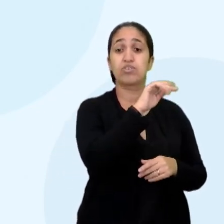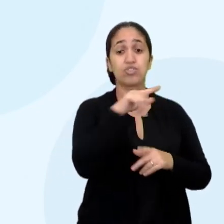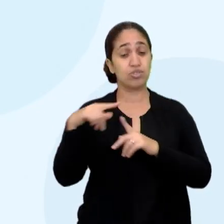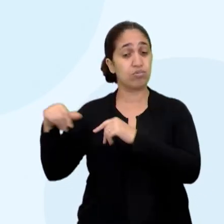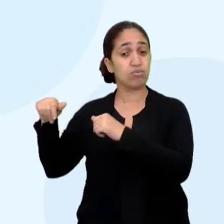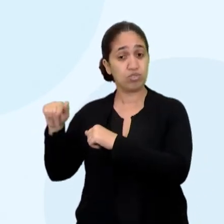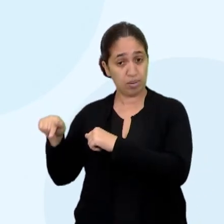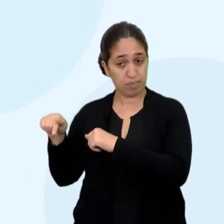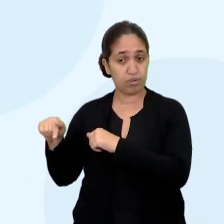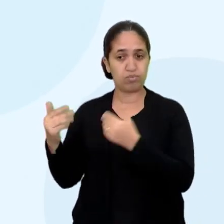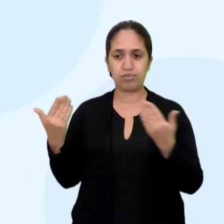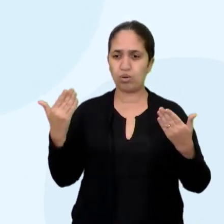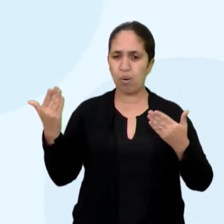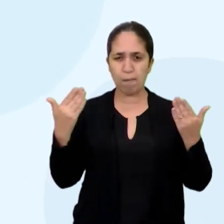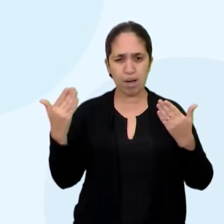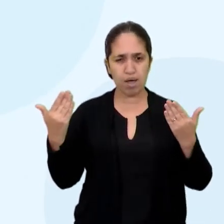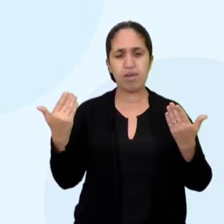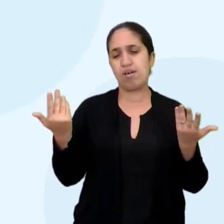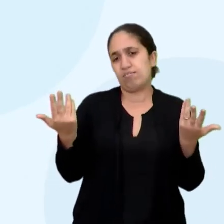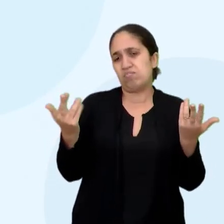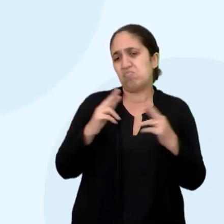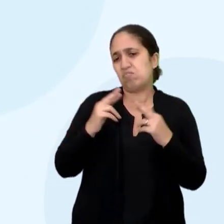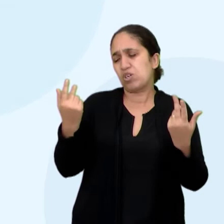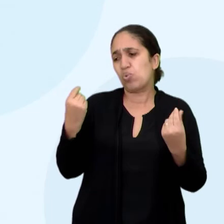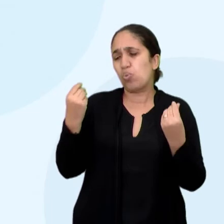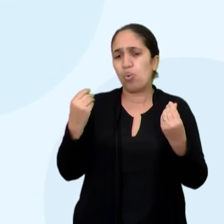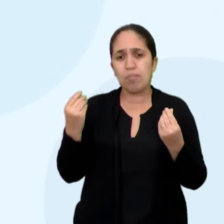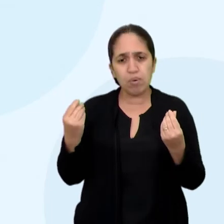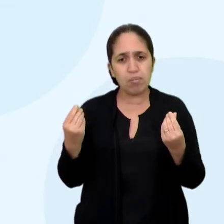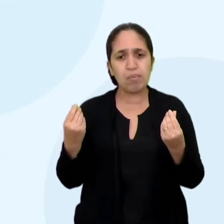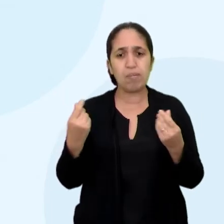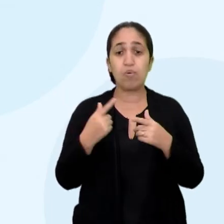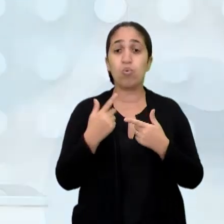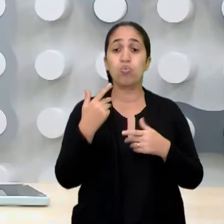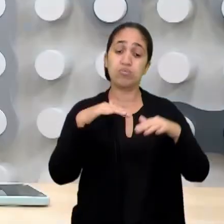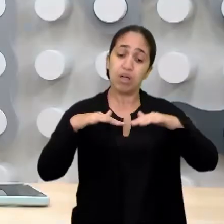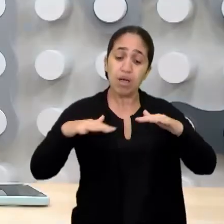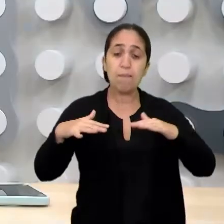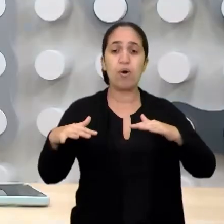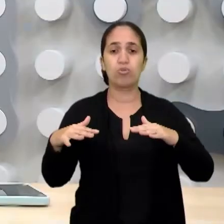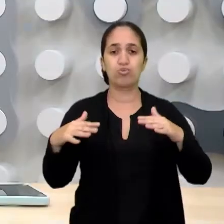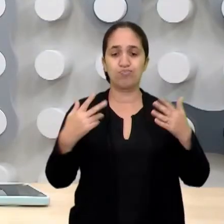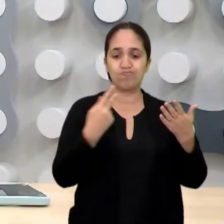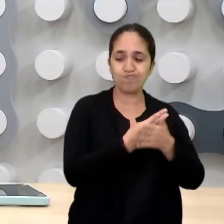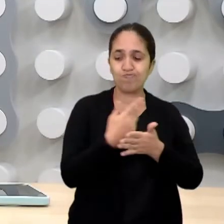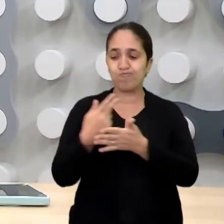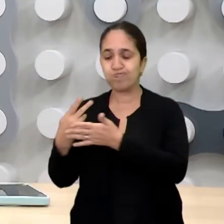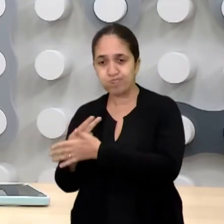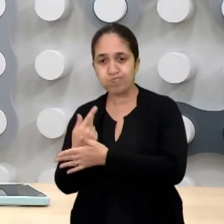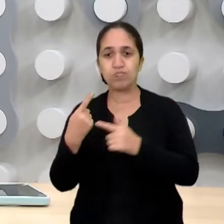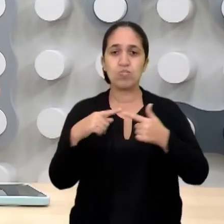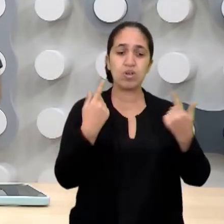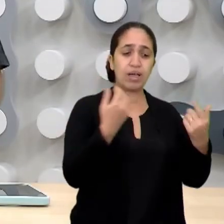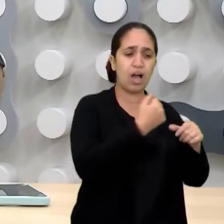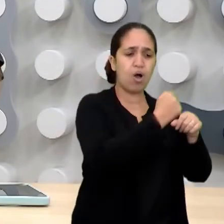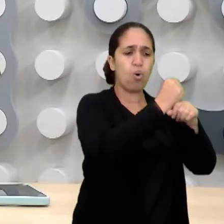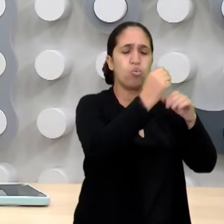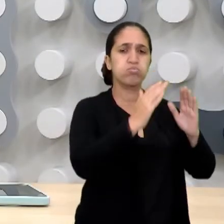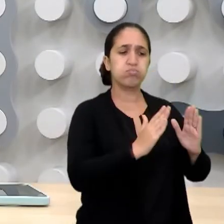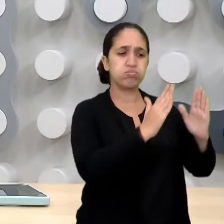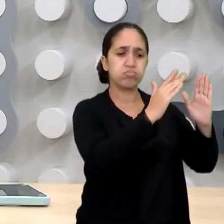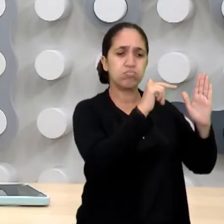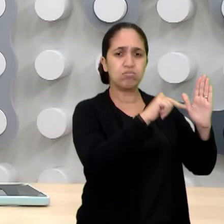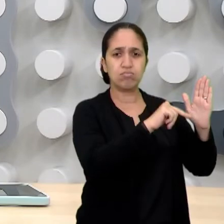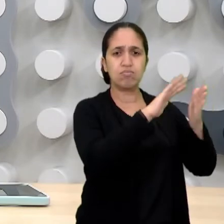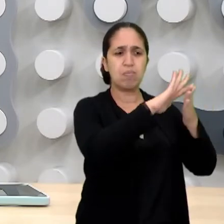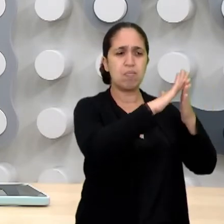aí vocês vão ver, né, o reflexo que ocasiona, por exemplo, num terremoto. Né? Então as construções, por que que as construções do